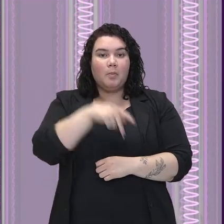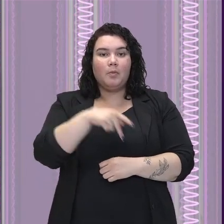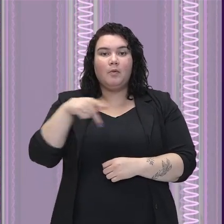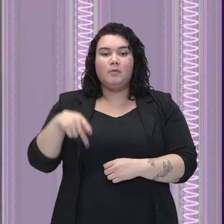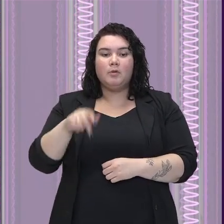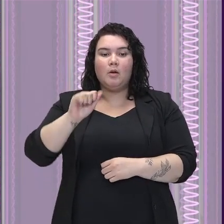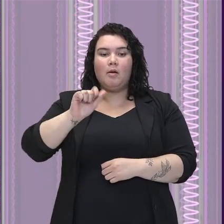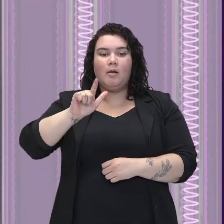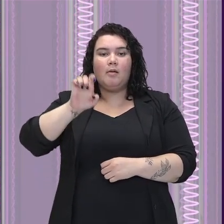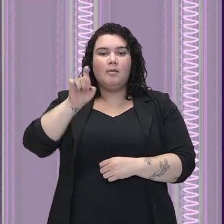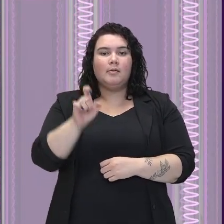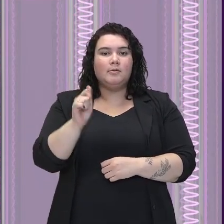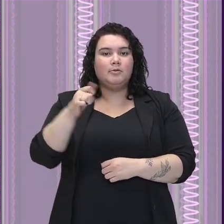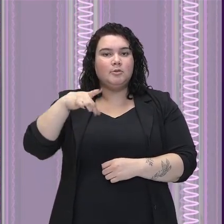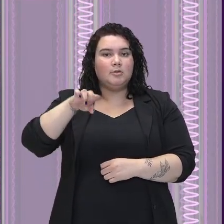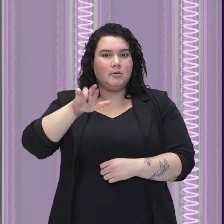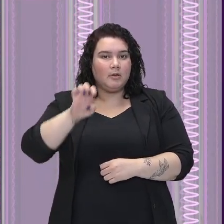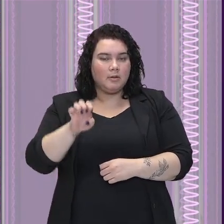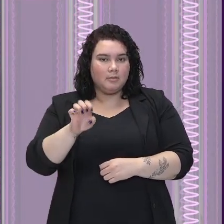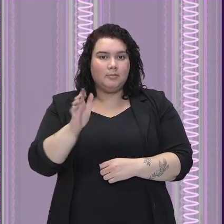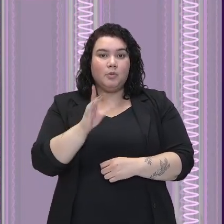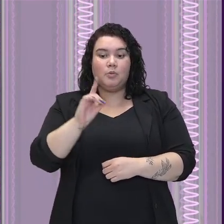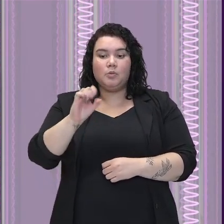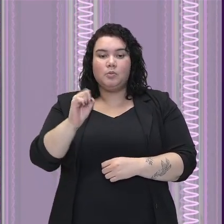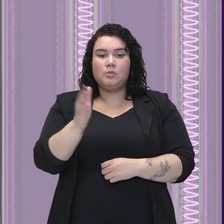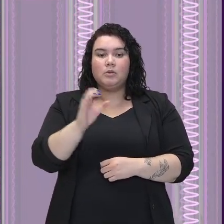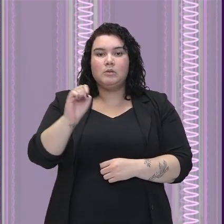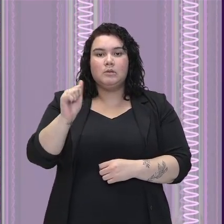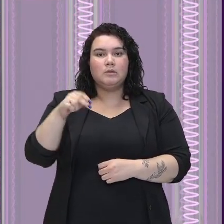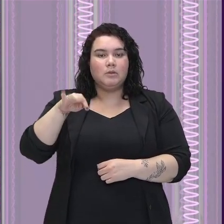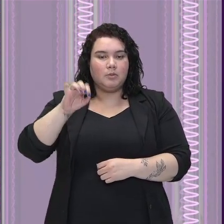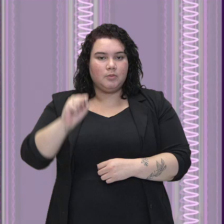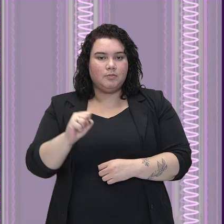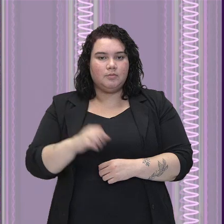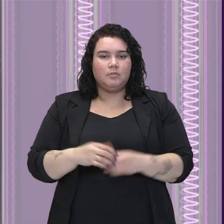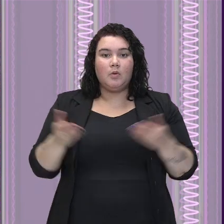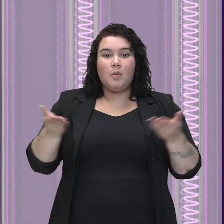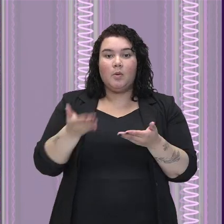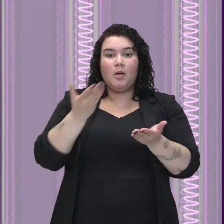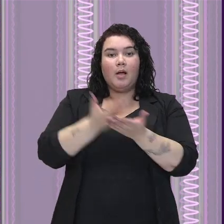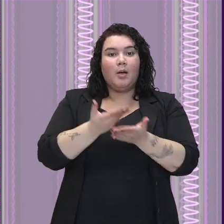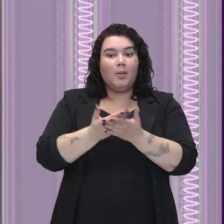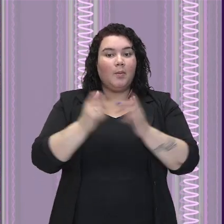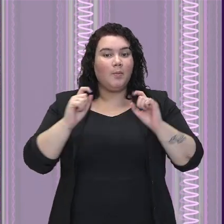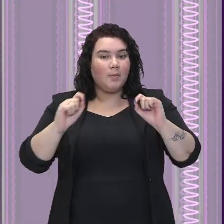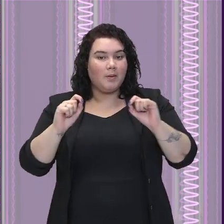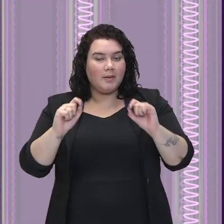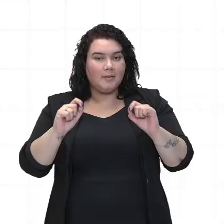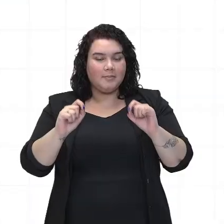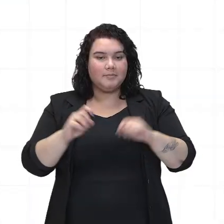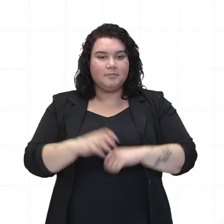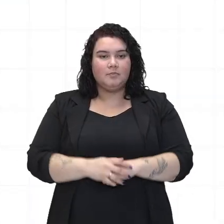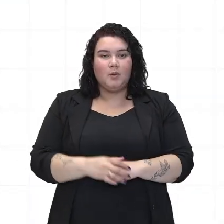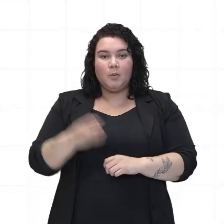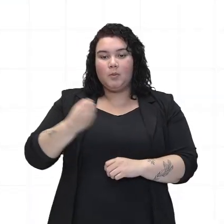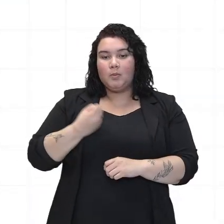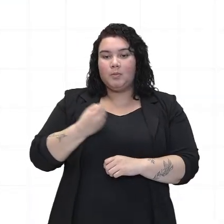professor Alexandre dos Santos, e hoje a nossa aula de revisão, aula de